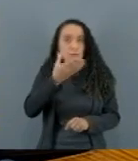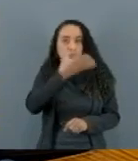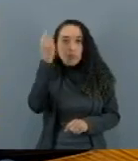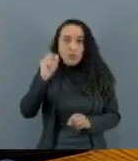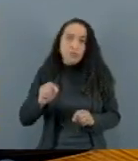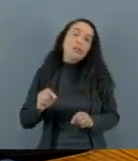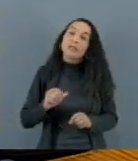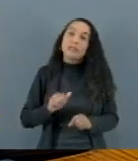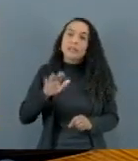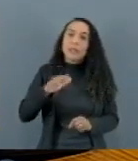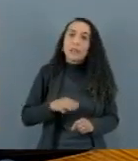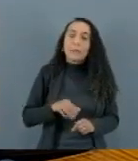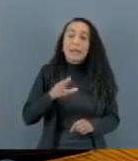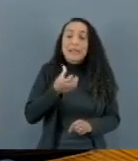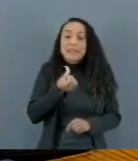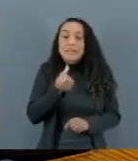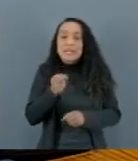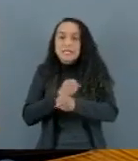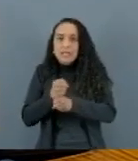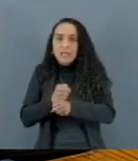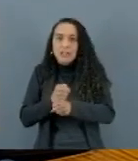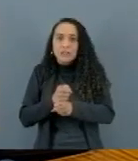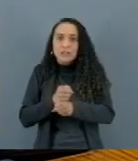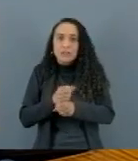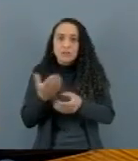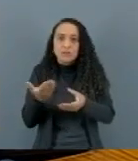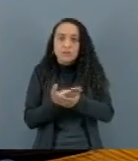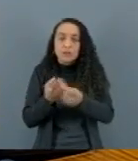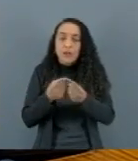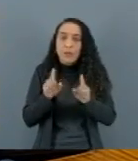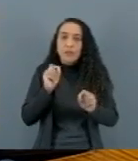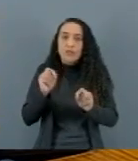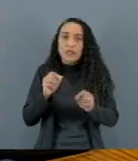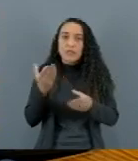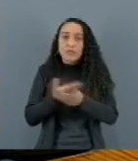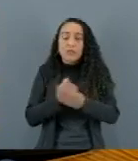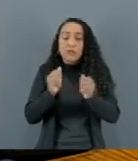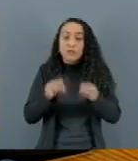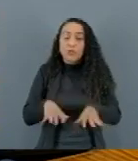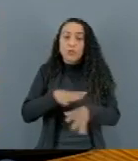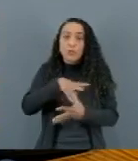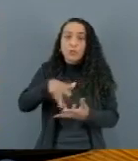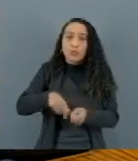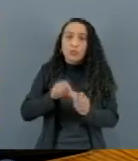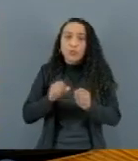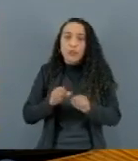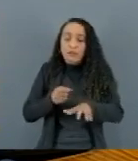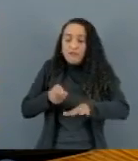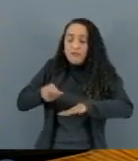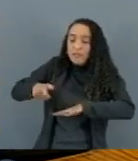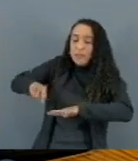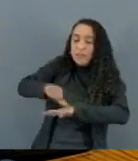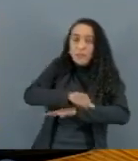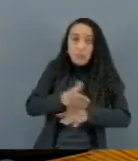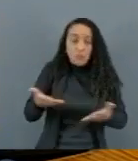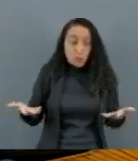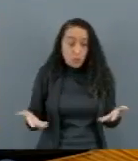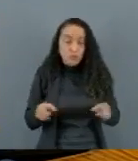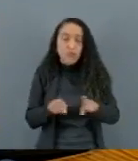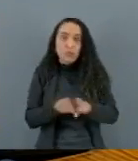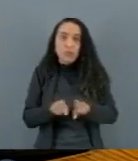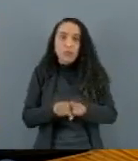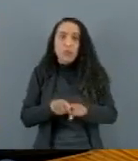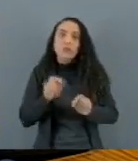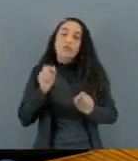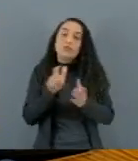temos há mais de 6 anos um inquérito aberto, que é o inquérito do fim do mundo, o inquérito do fake news. Hoje, inclusive, um editorial do